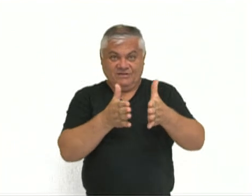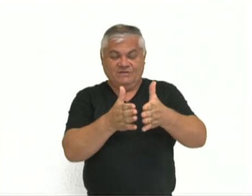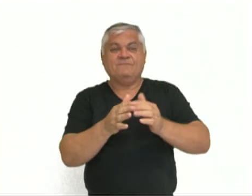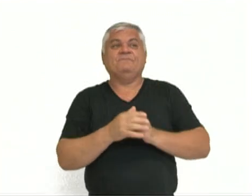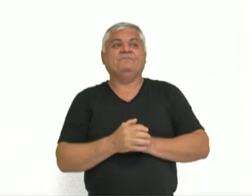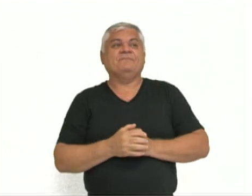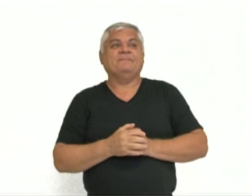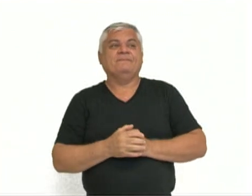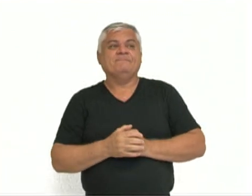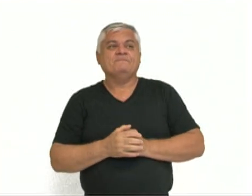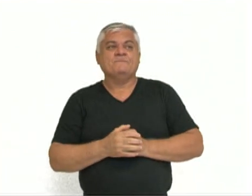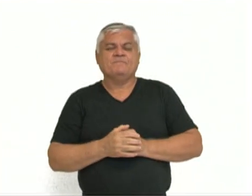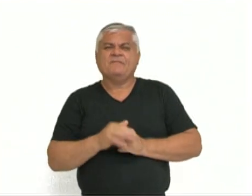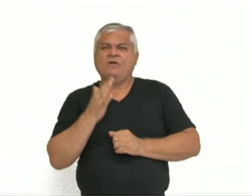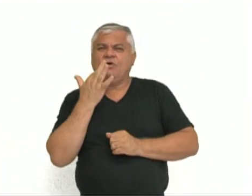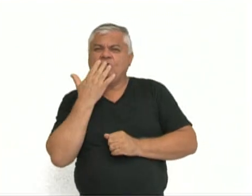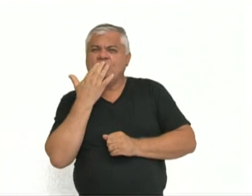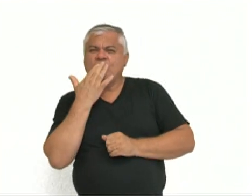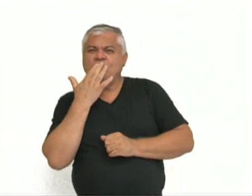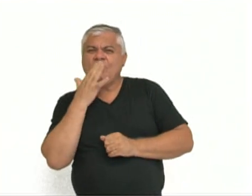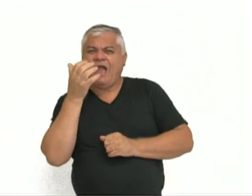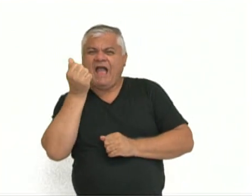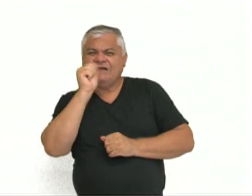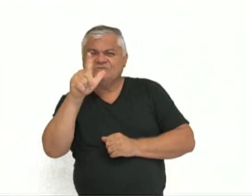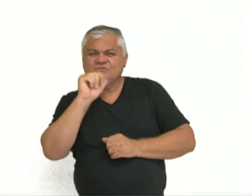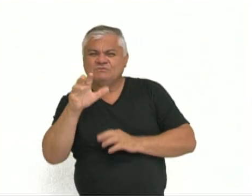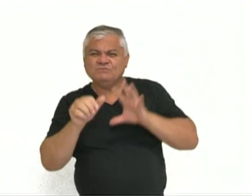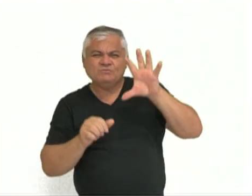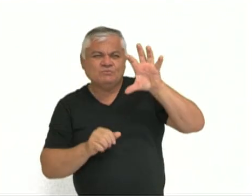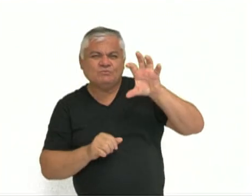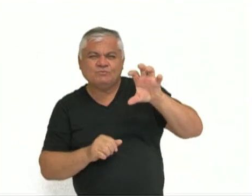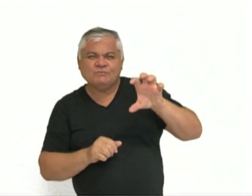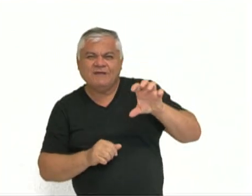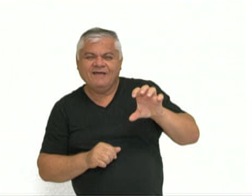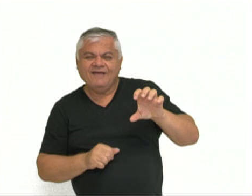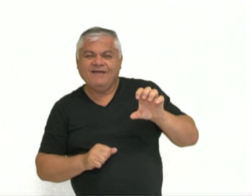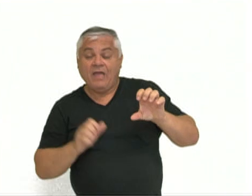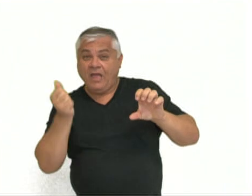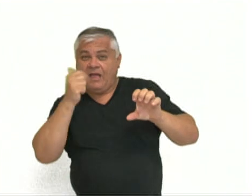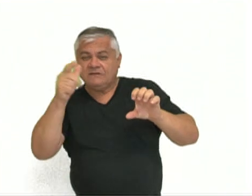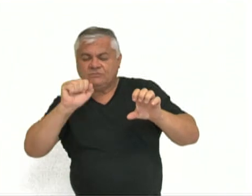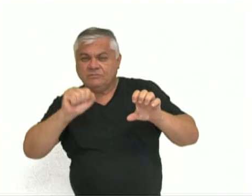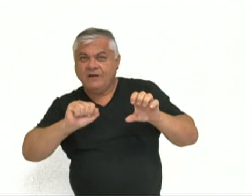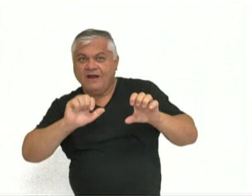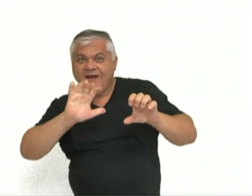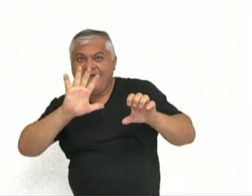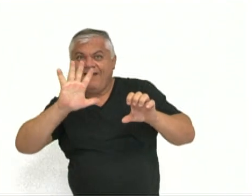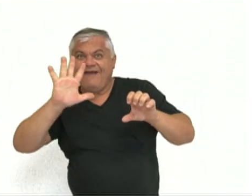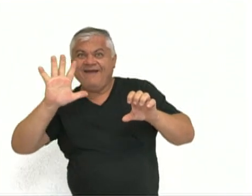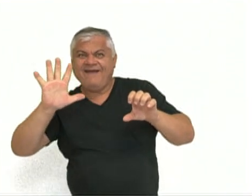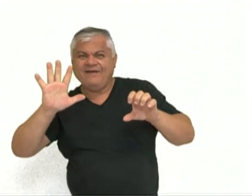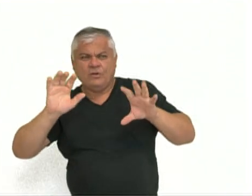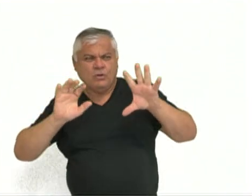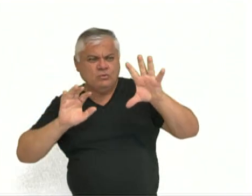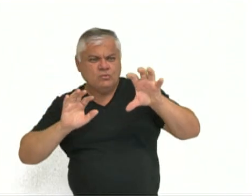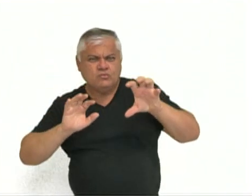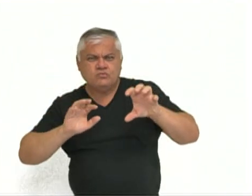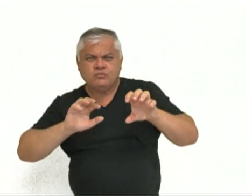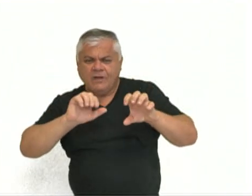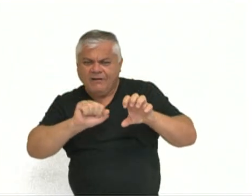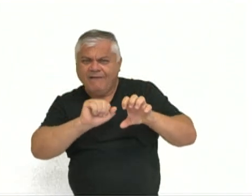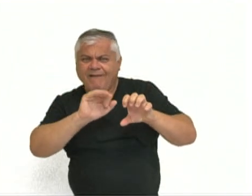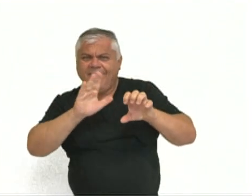já. Eu tenho uma tonalidade escura nesse rio e uma tonalidade clara. Aqui, pessoal, ocorre